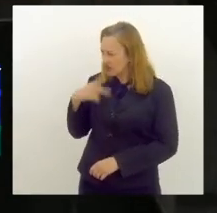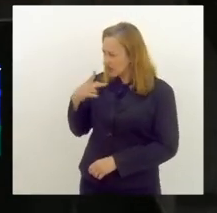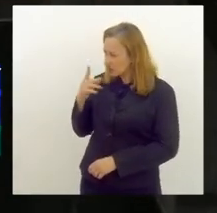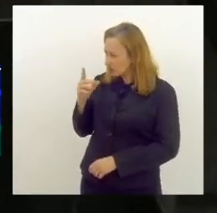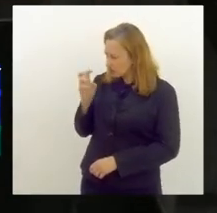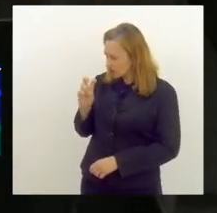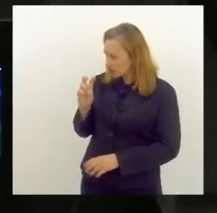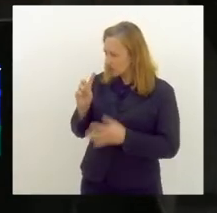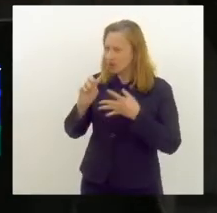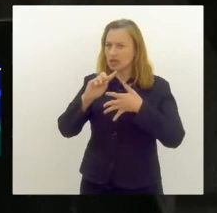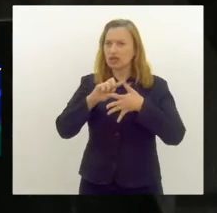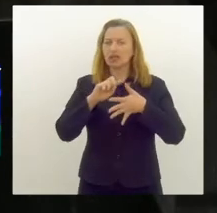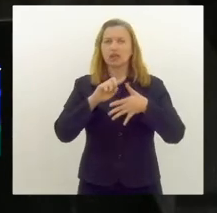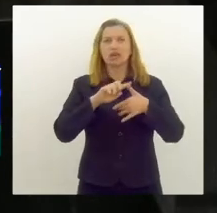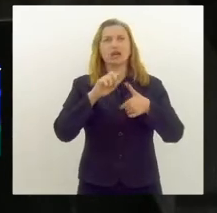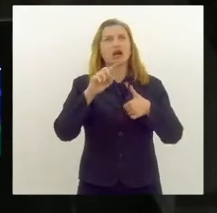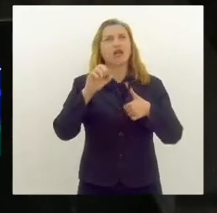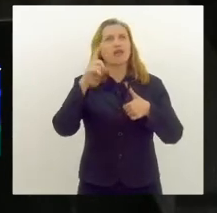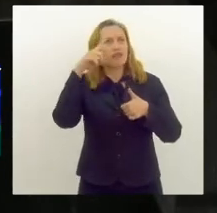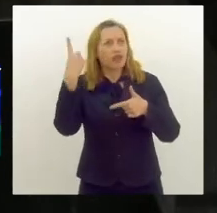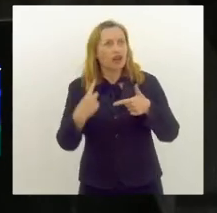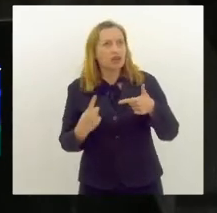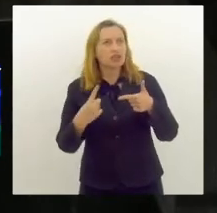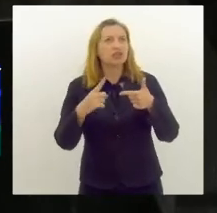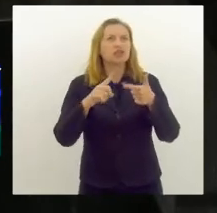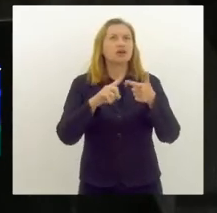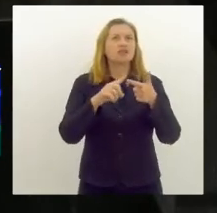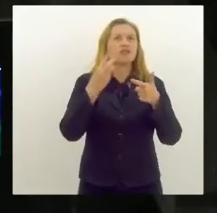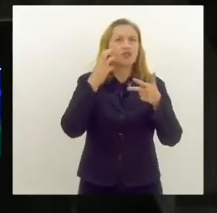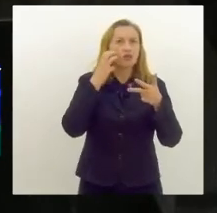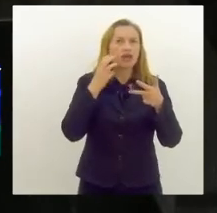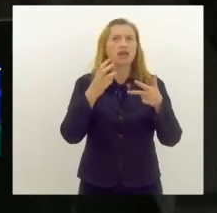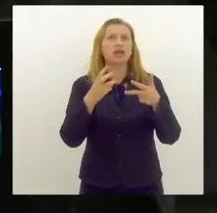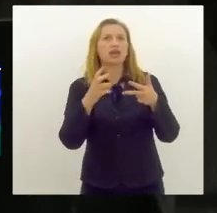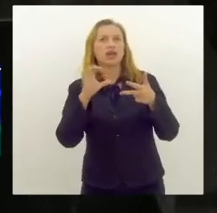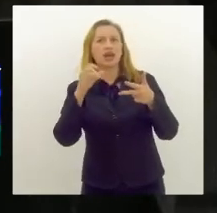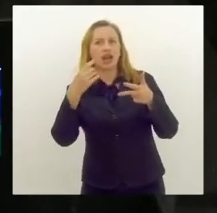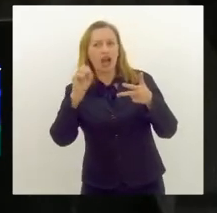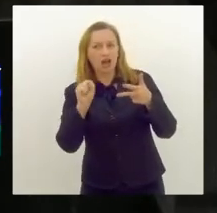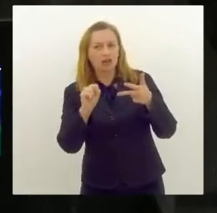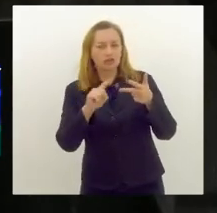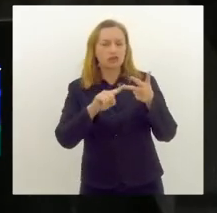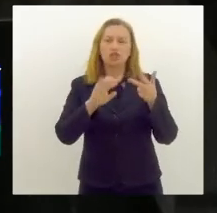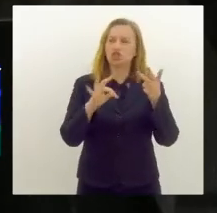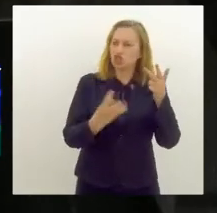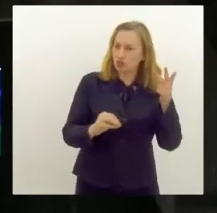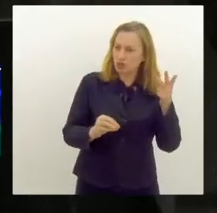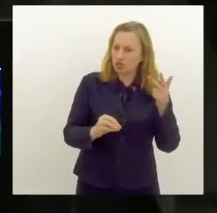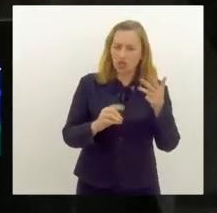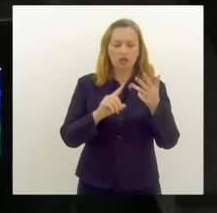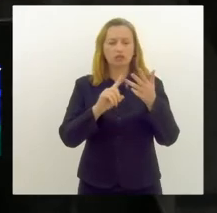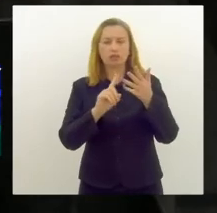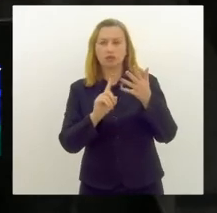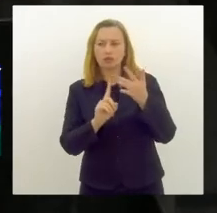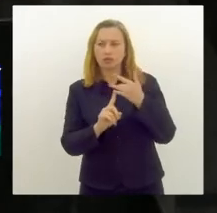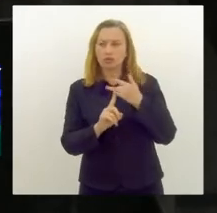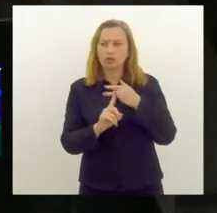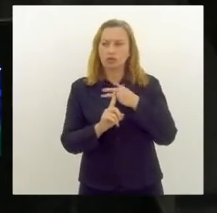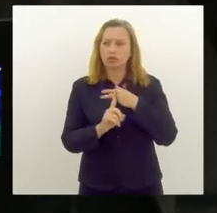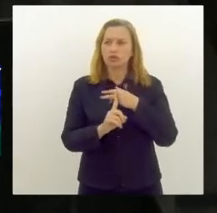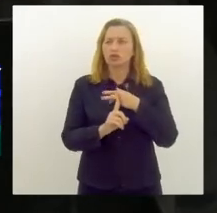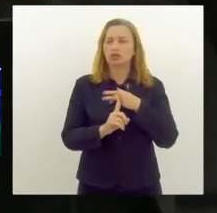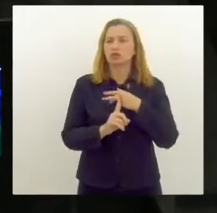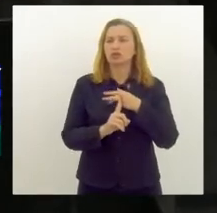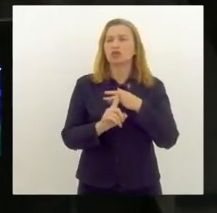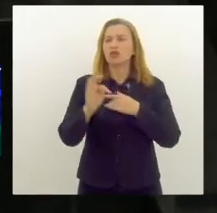Dani, Valdeque, Carlos e Chico Machado. Chico Machado também, foram os